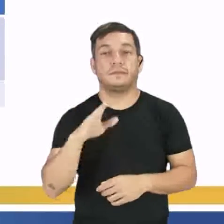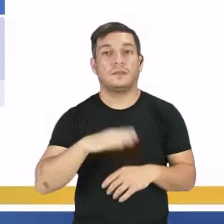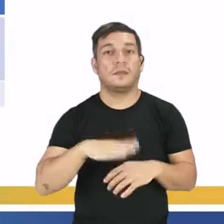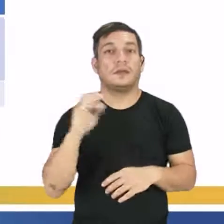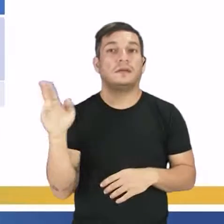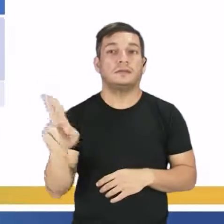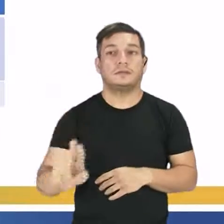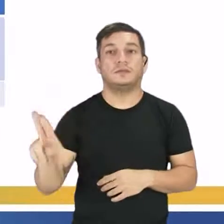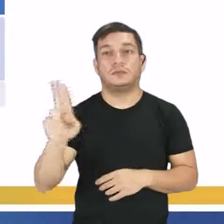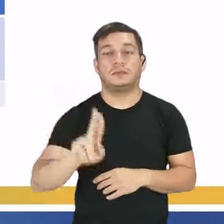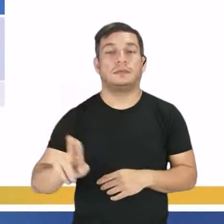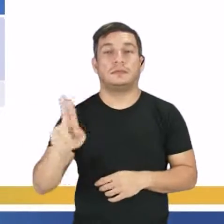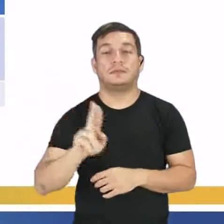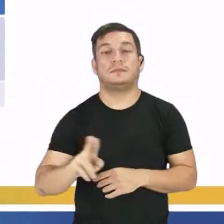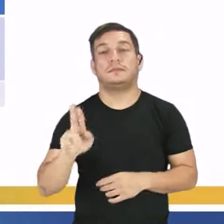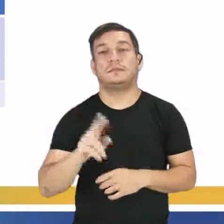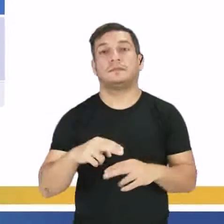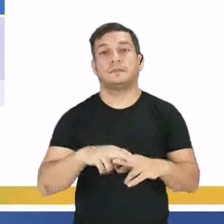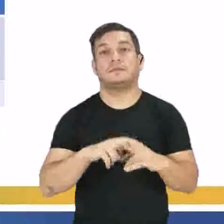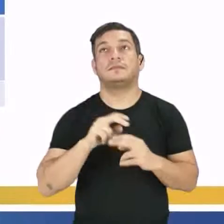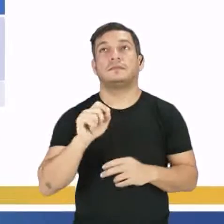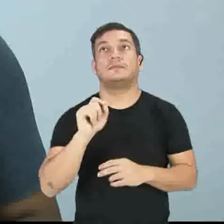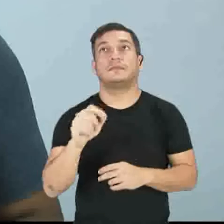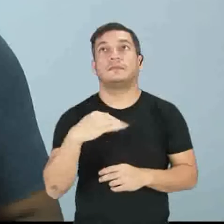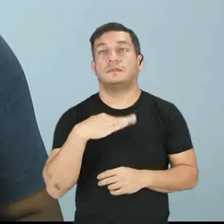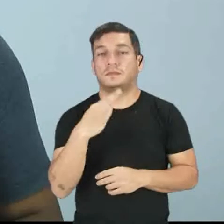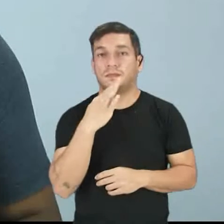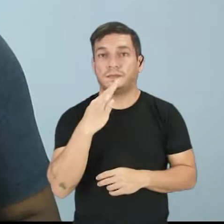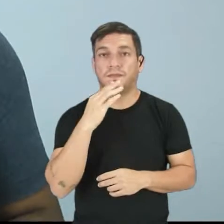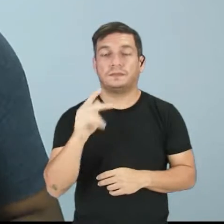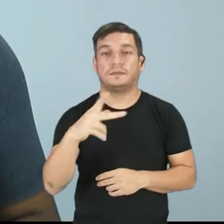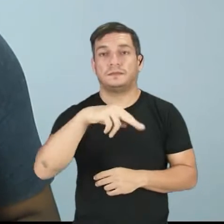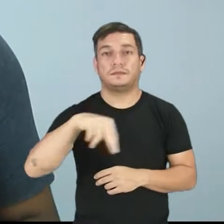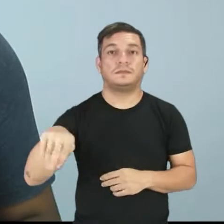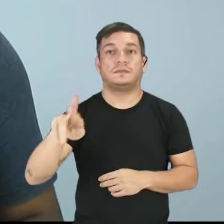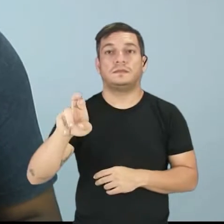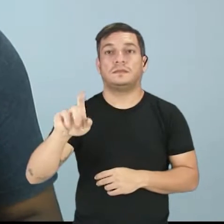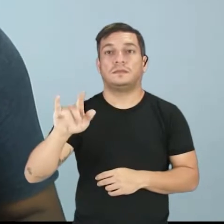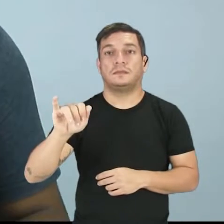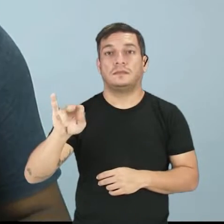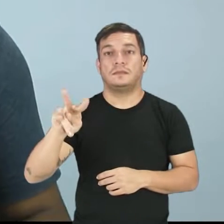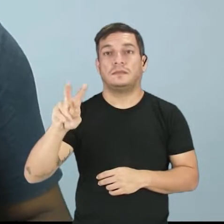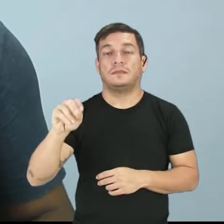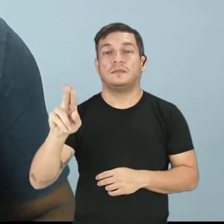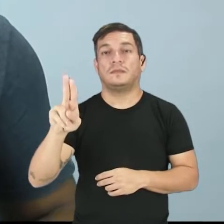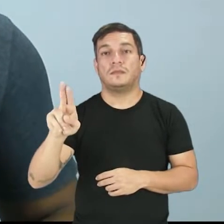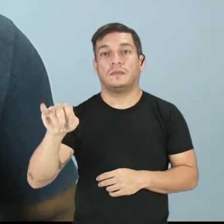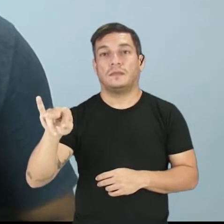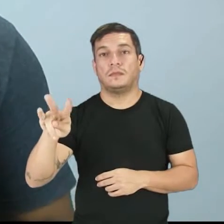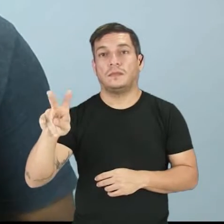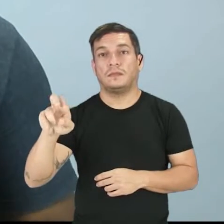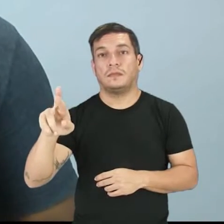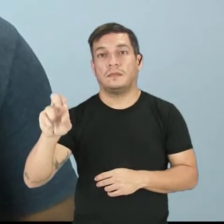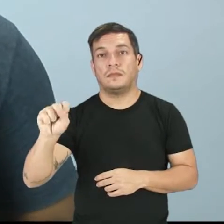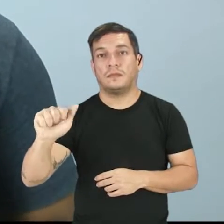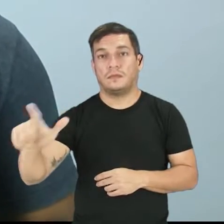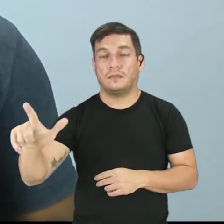mais utilizado. E é por esse motivo que ele é conhecido como pronome relativo universal. Certo?